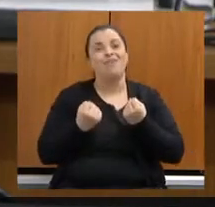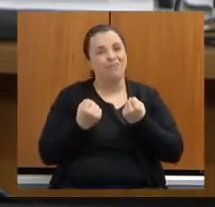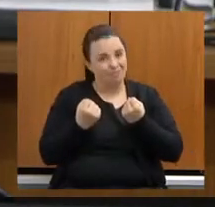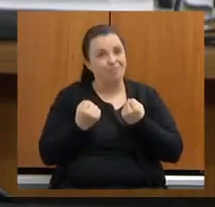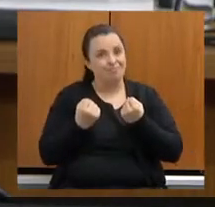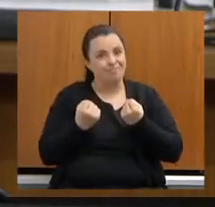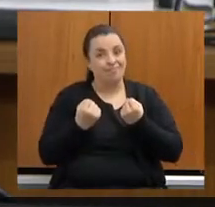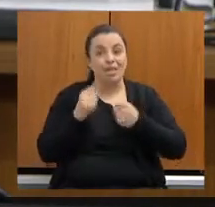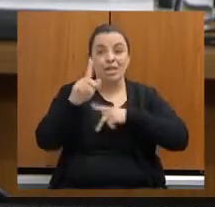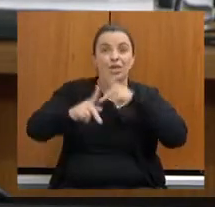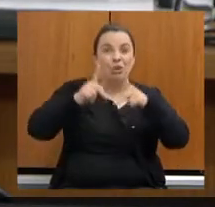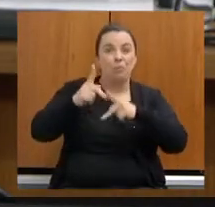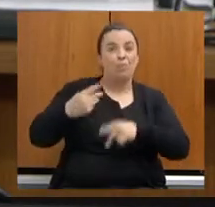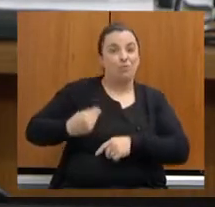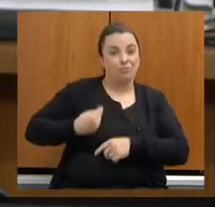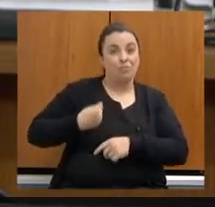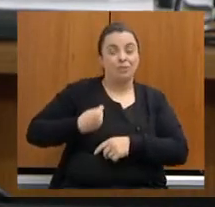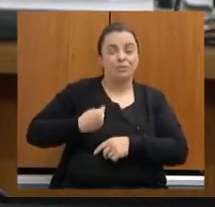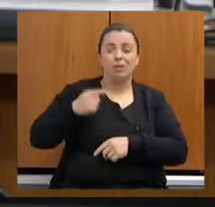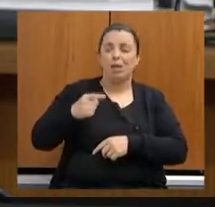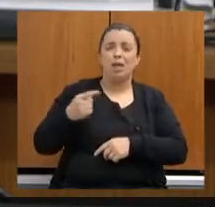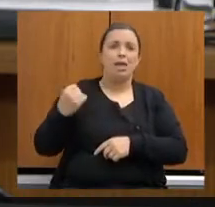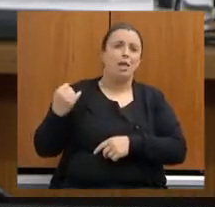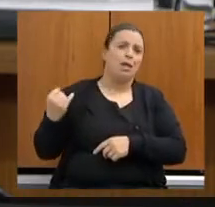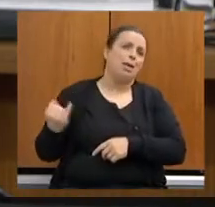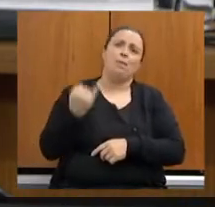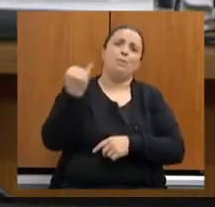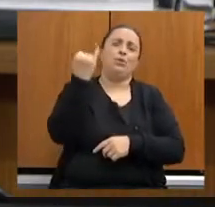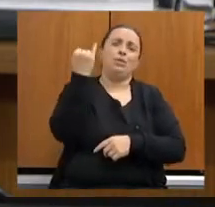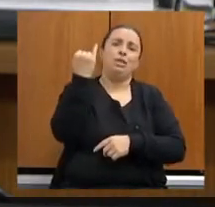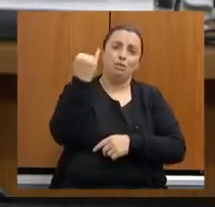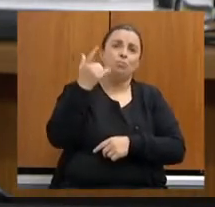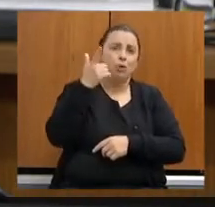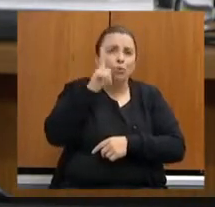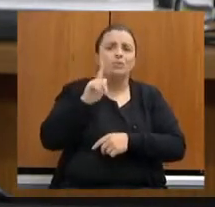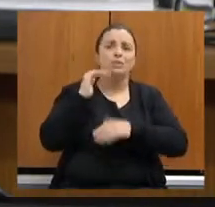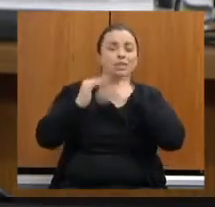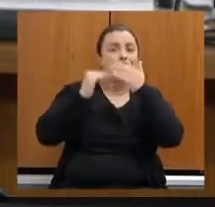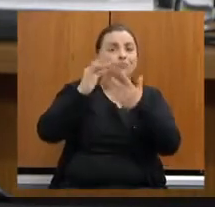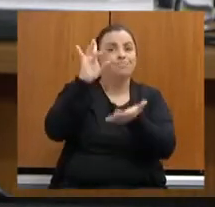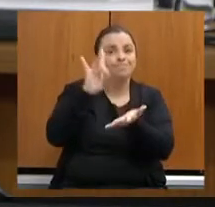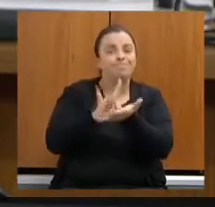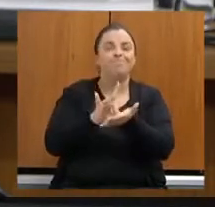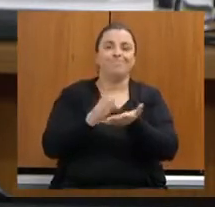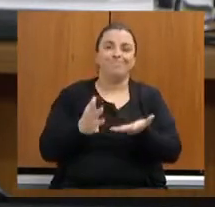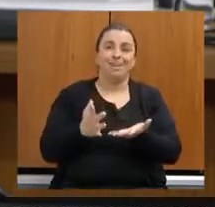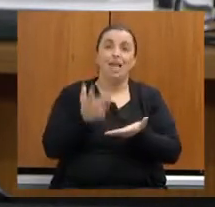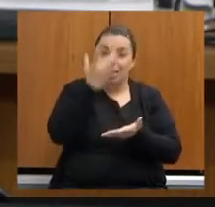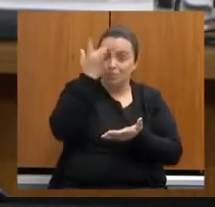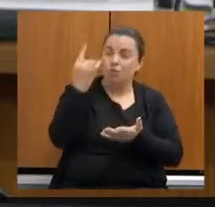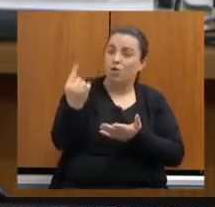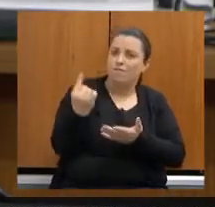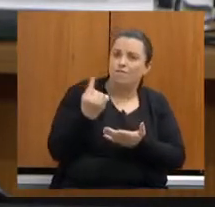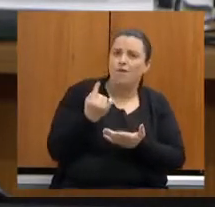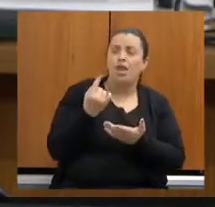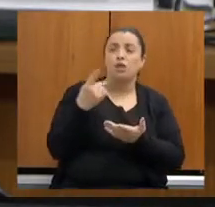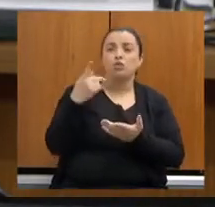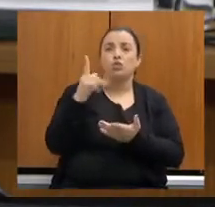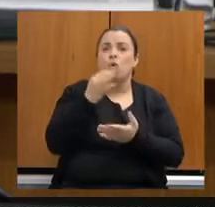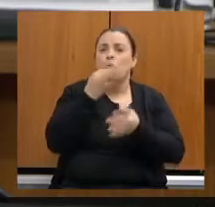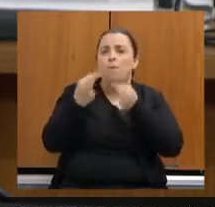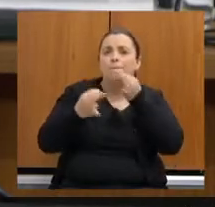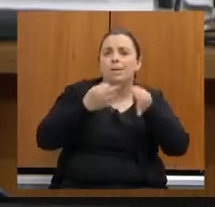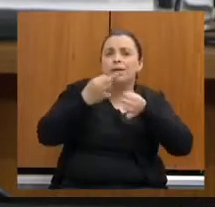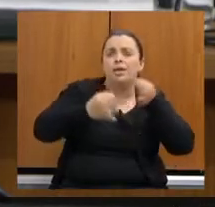Popular É algo maravilhoso para nós temos envolvimento das pessoas né e as pessoas são convidadas dão as suas ideias